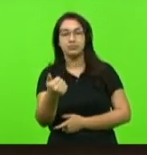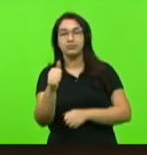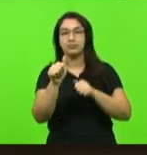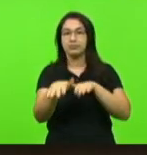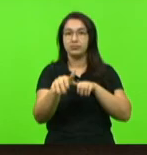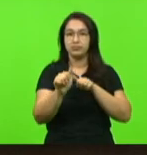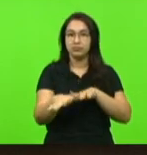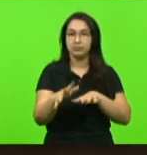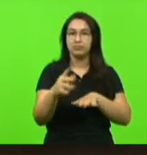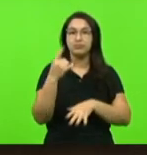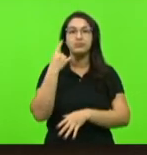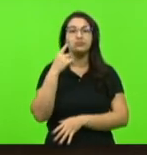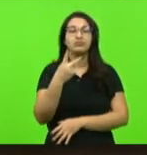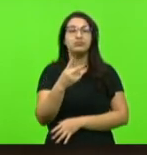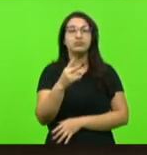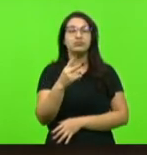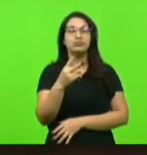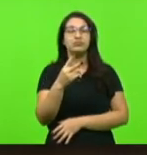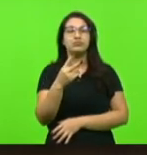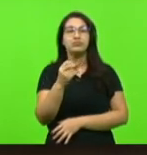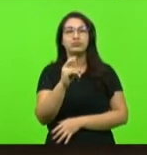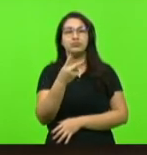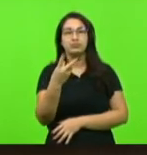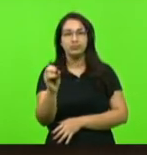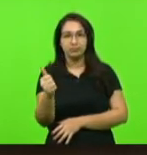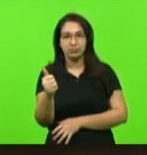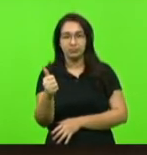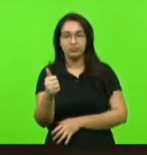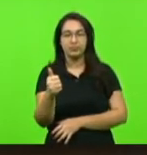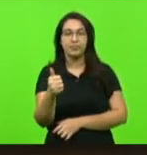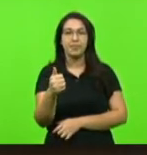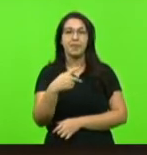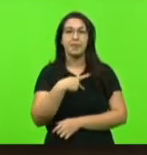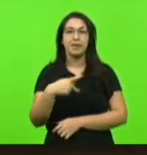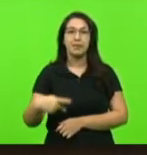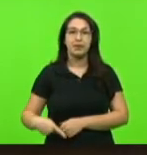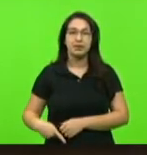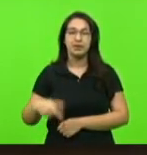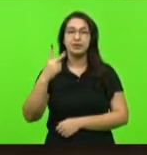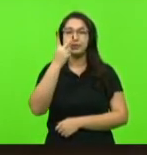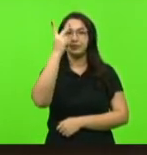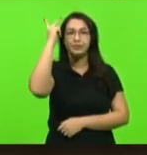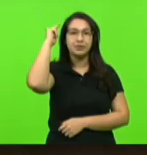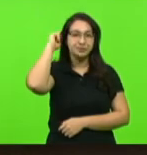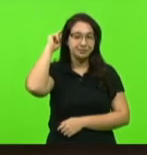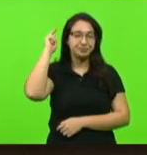2021, sob a presidência do deputado doutor Vicente Caropreso.